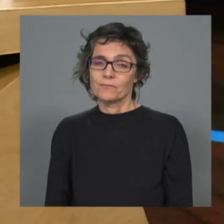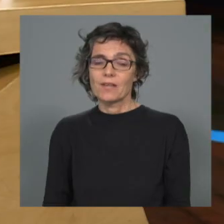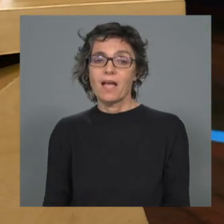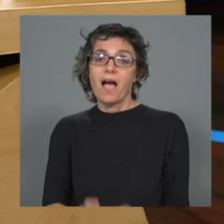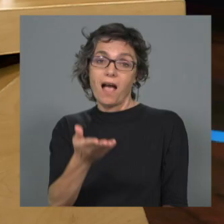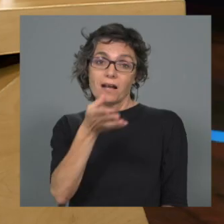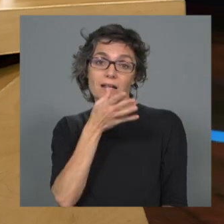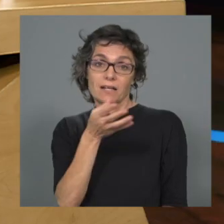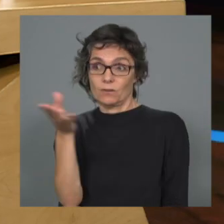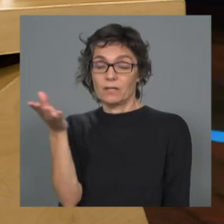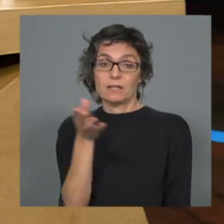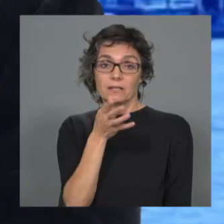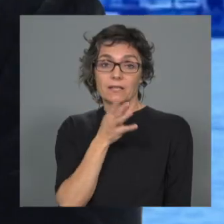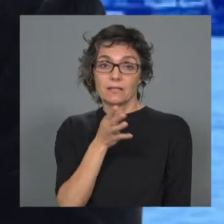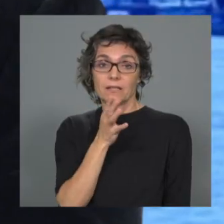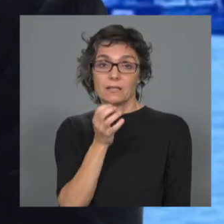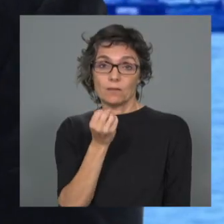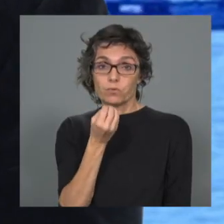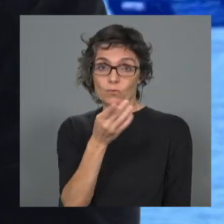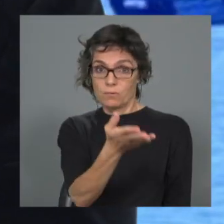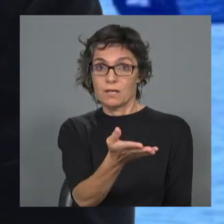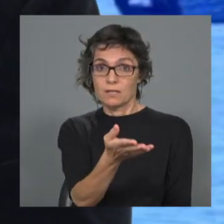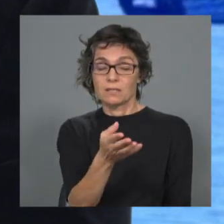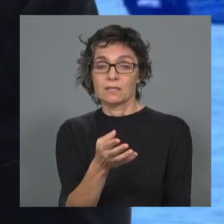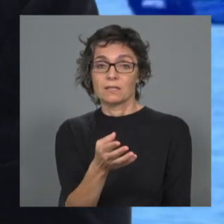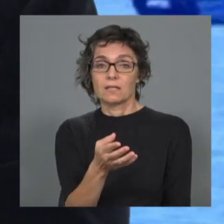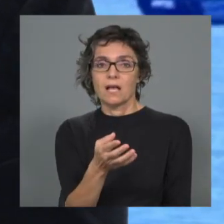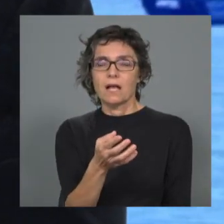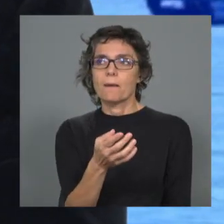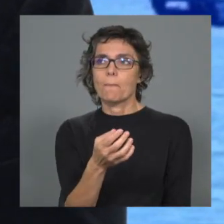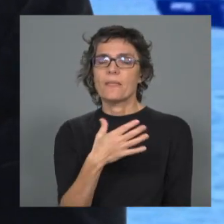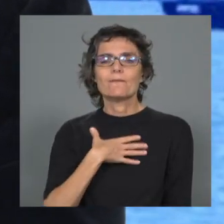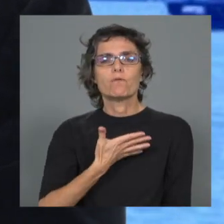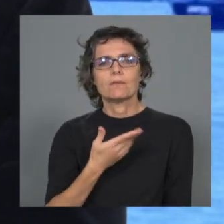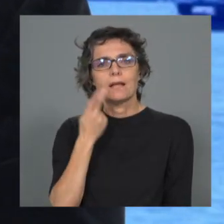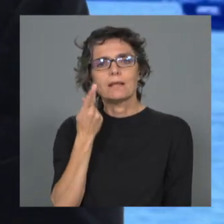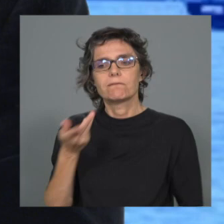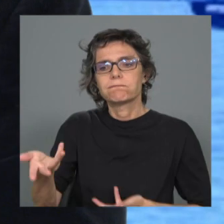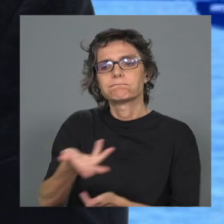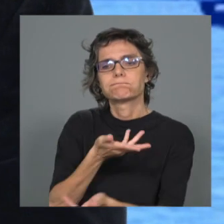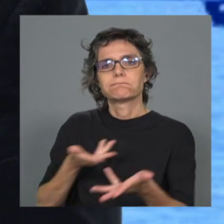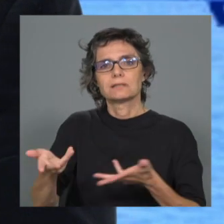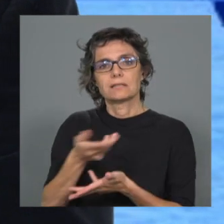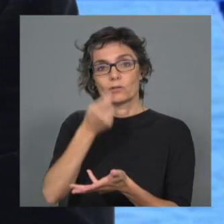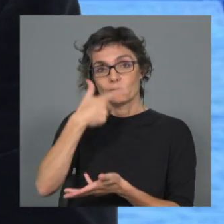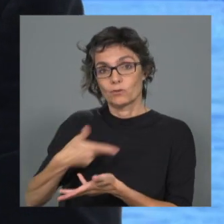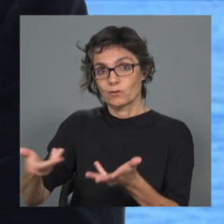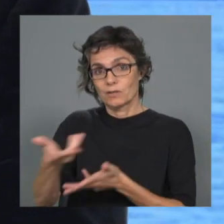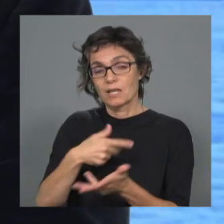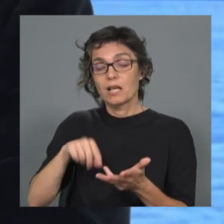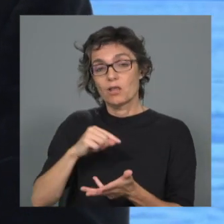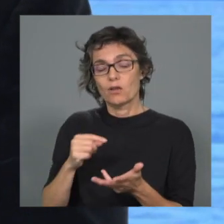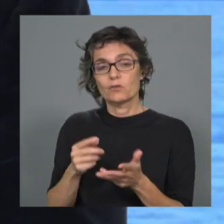descrevia muito bem esta ideia da partilha de histórias de vida que usamos muito, do storytelling, que é como